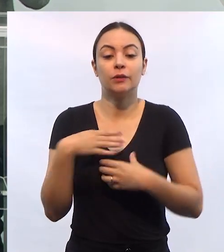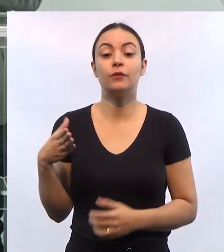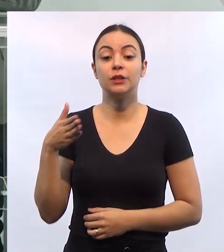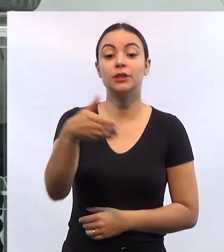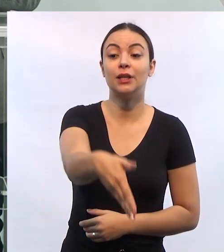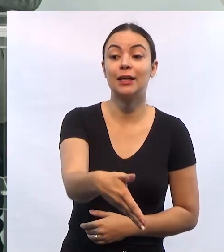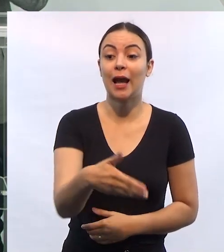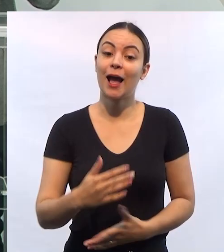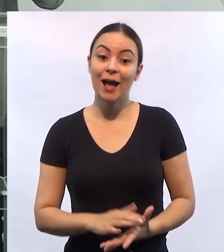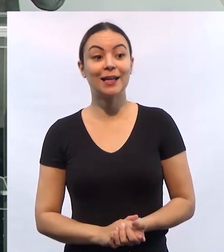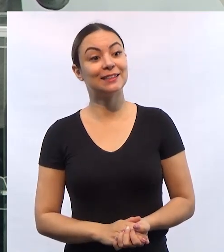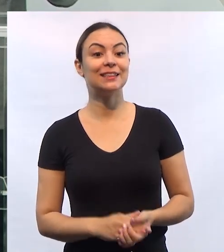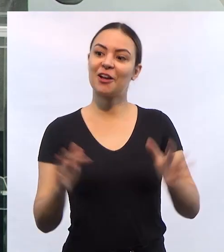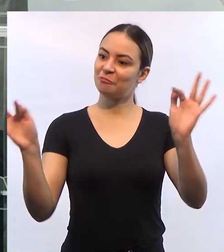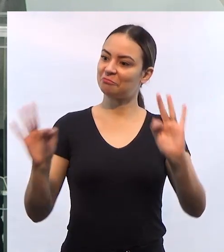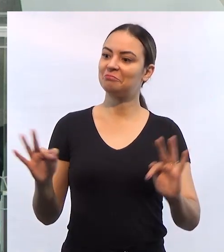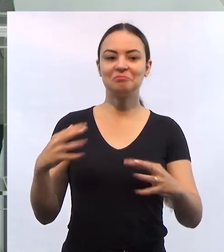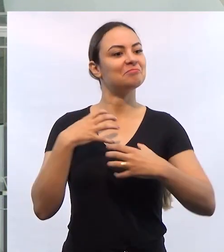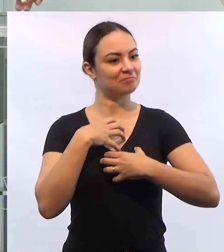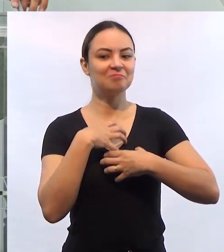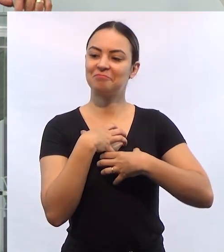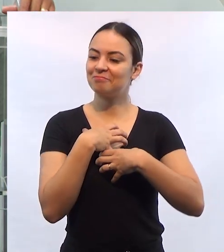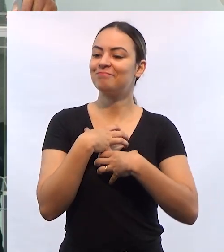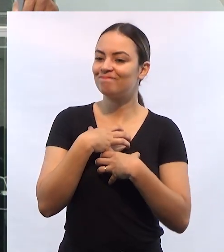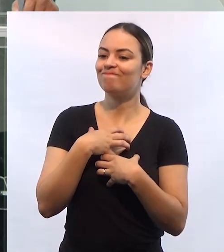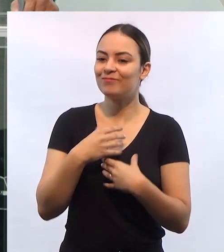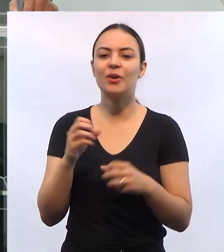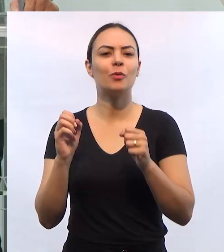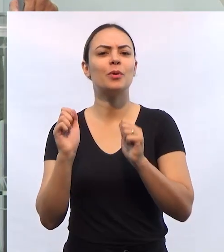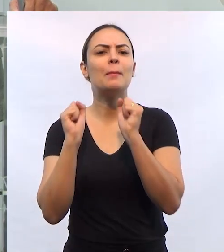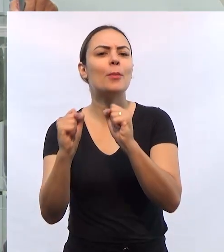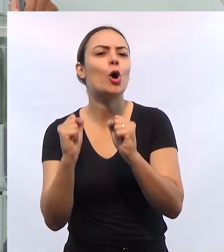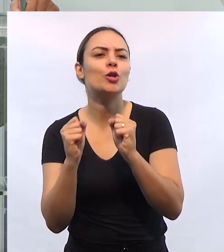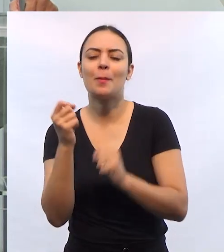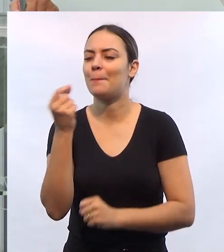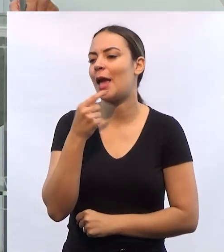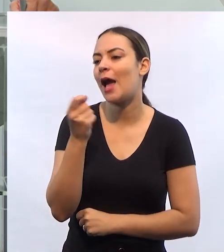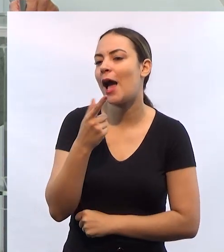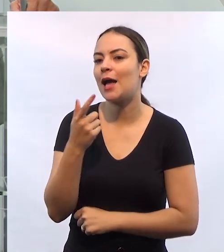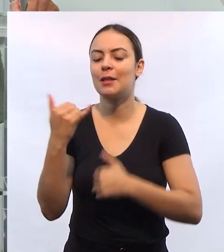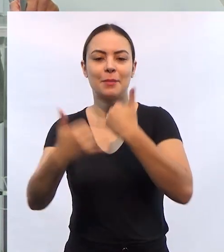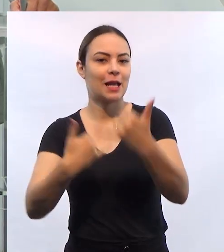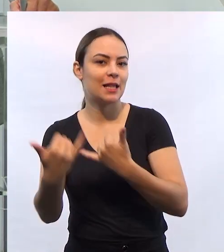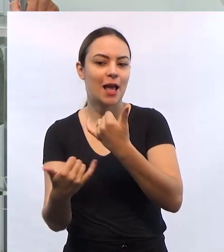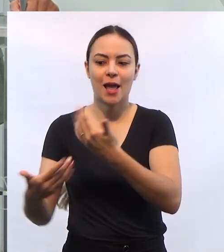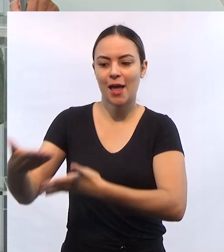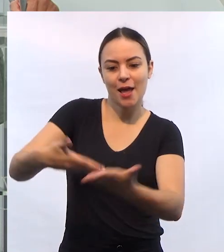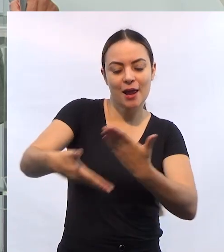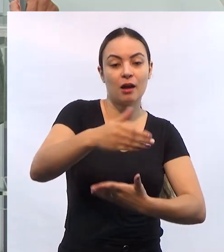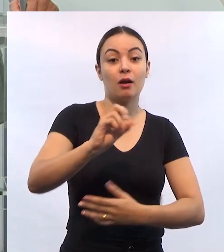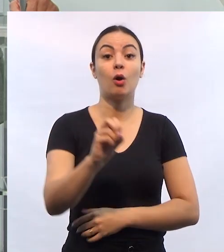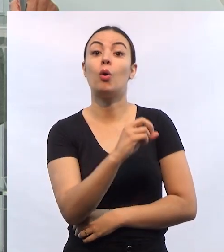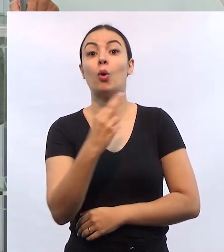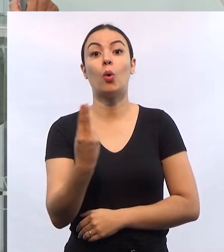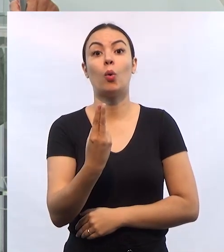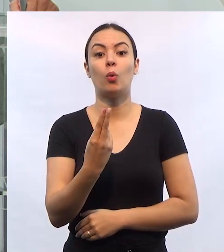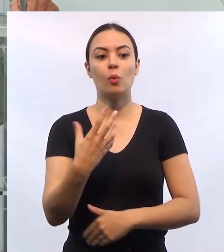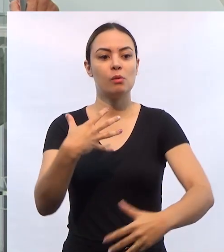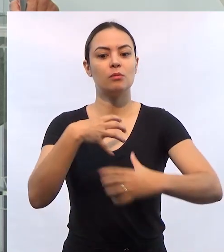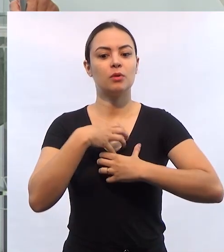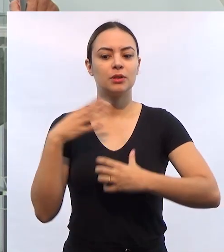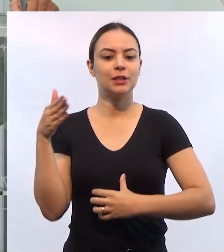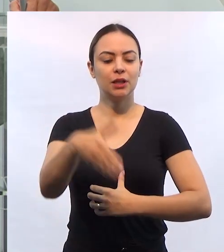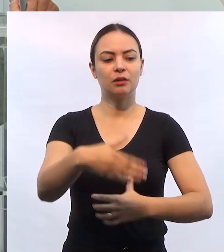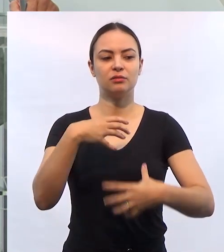é que você se sente lá? Ou é aquele ambiente pesado que você fala, opa, boa tarde, só se for para você. Já pensou? Né? Você está lá